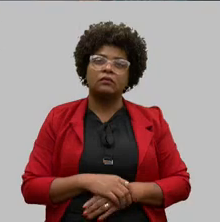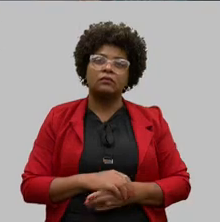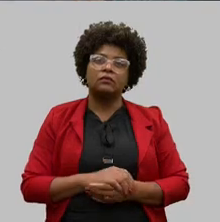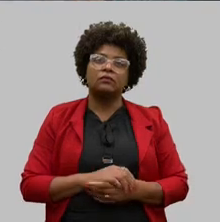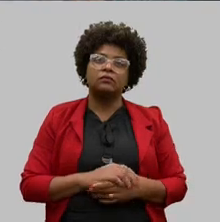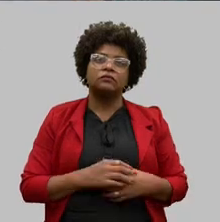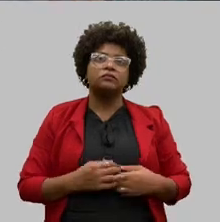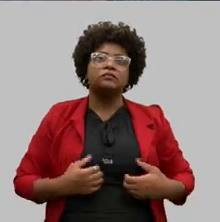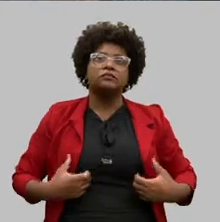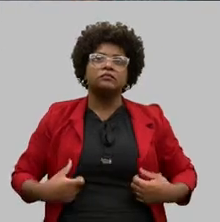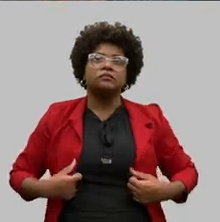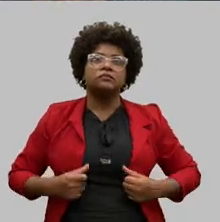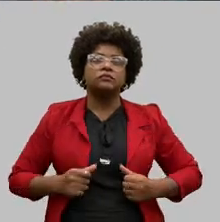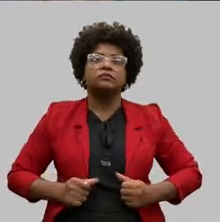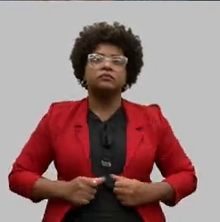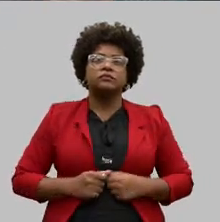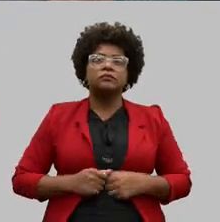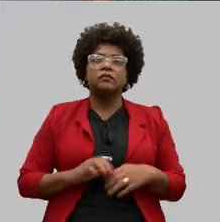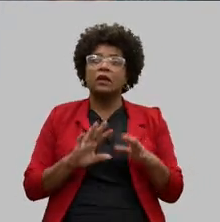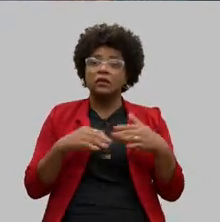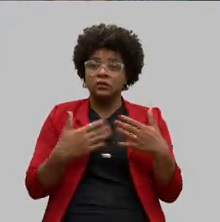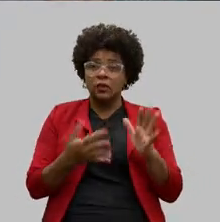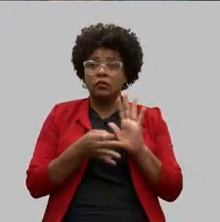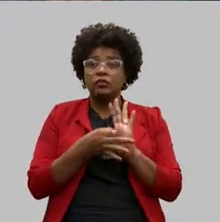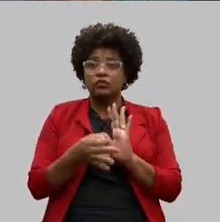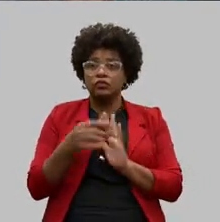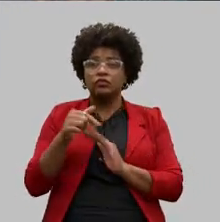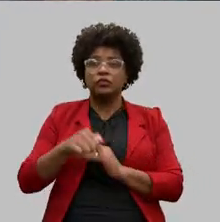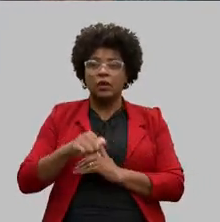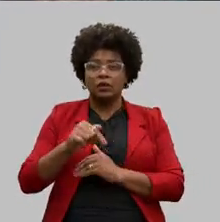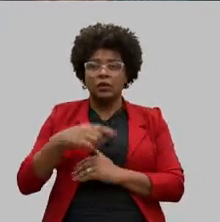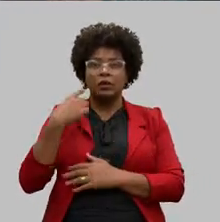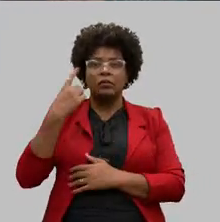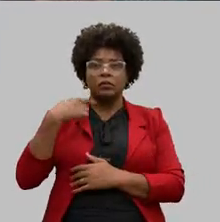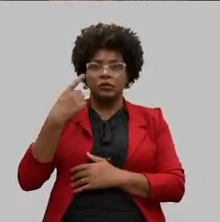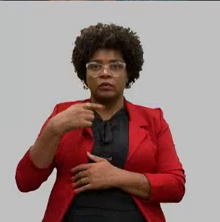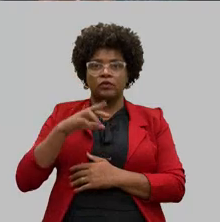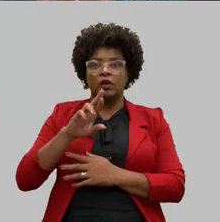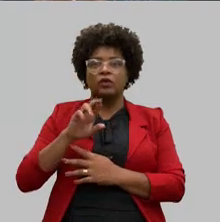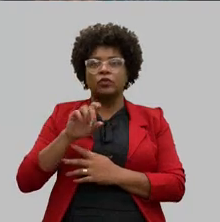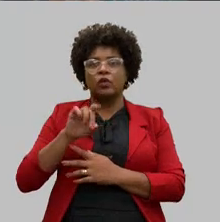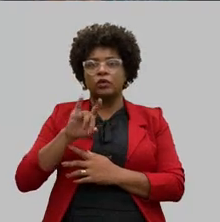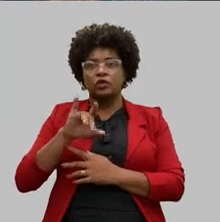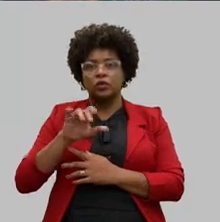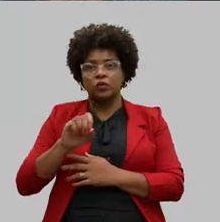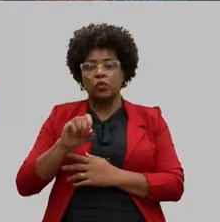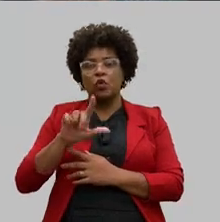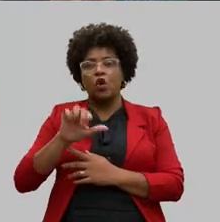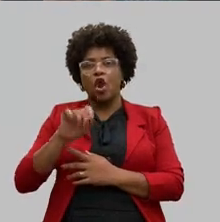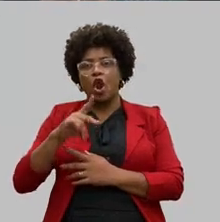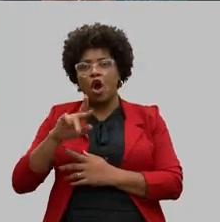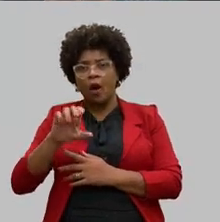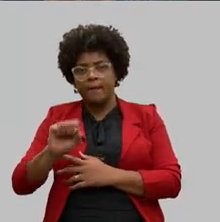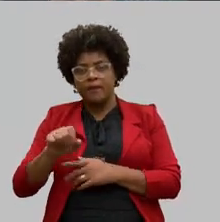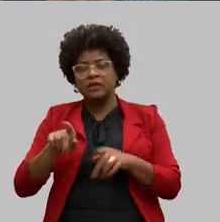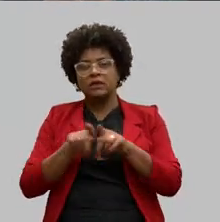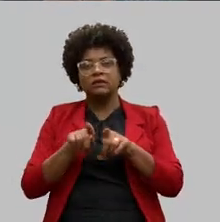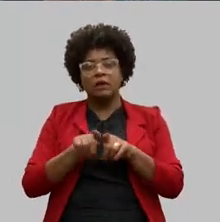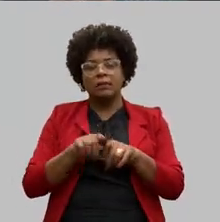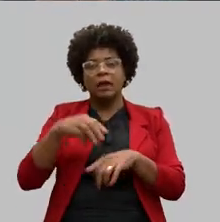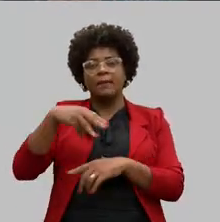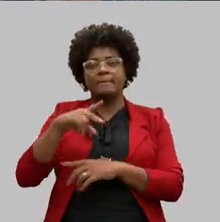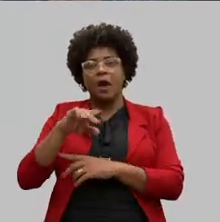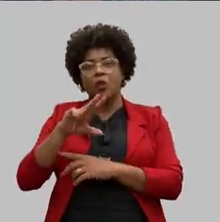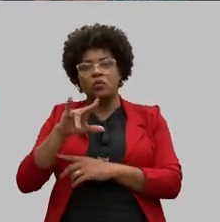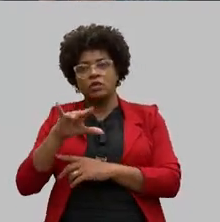pública então ele queria dar uma sugestão né pro Deputado Rodrigo Lopes e pro Maurício que cobrasse do estado